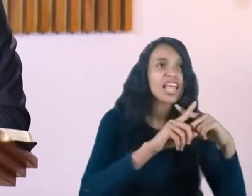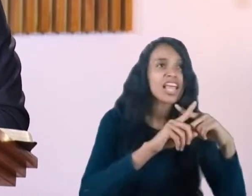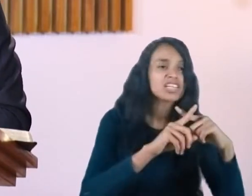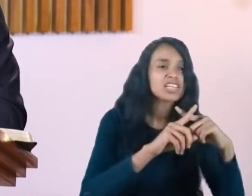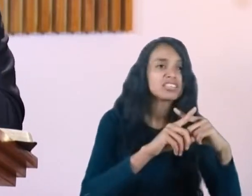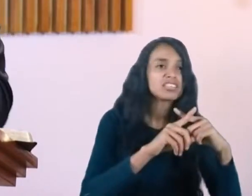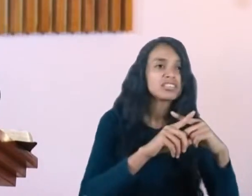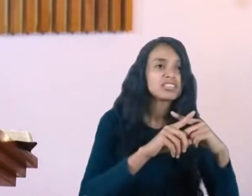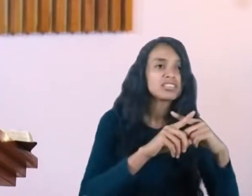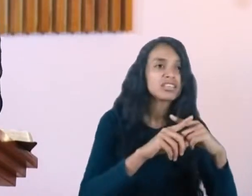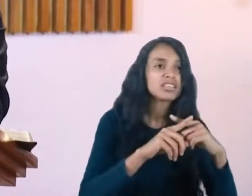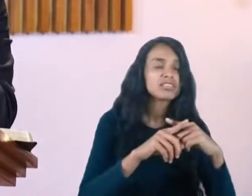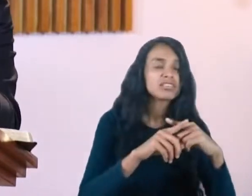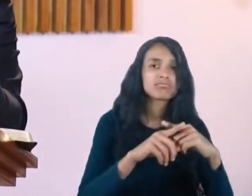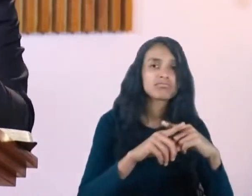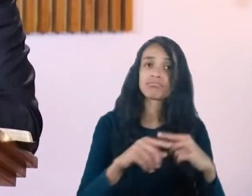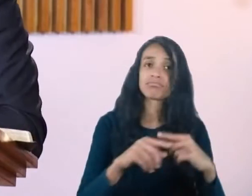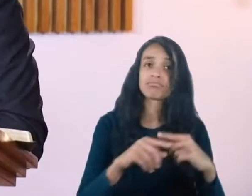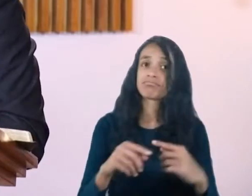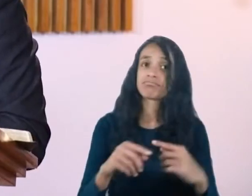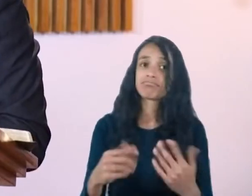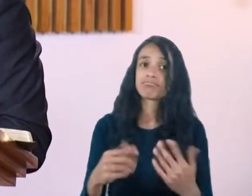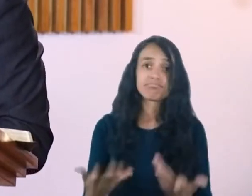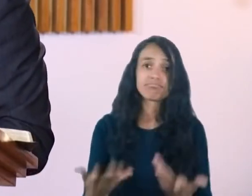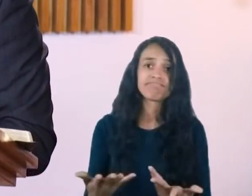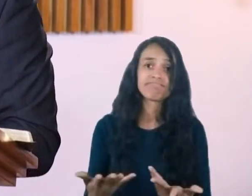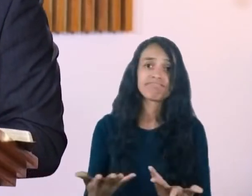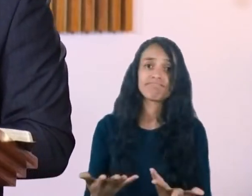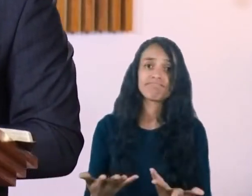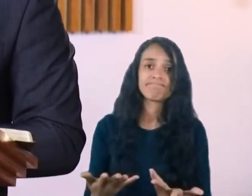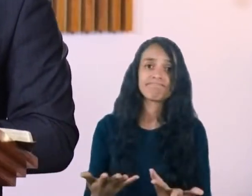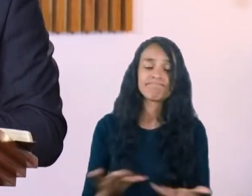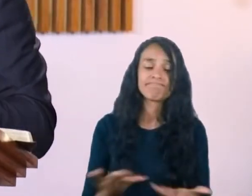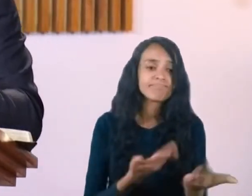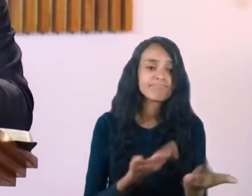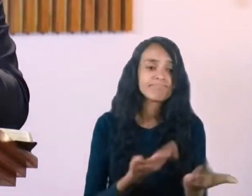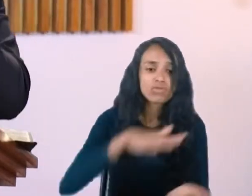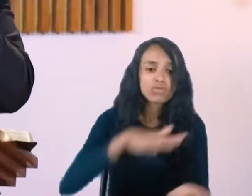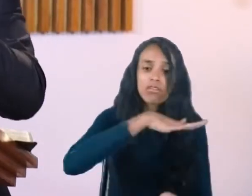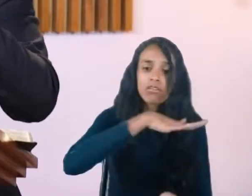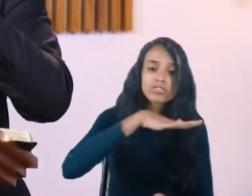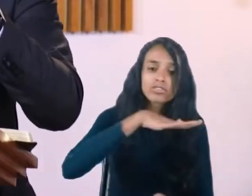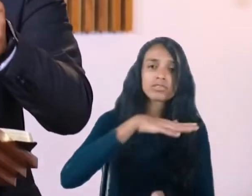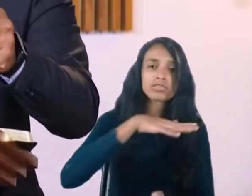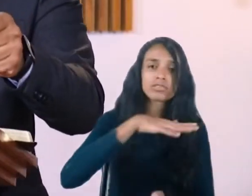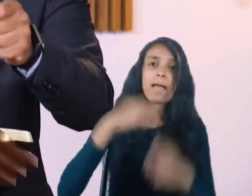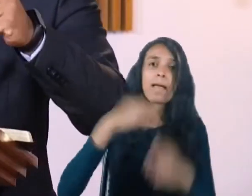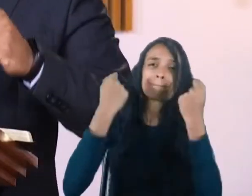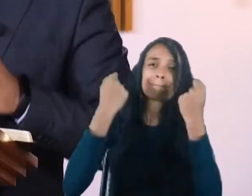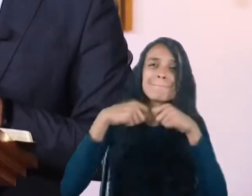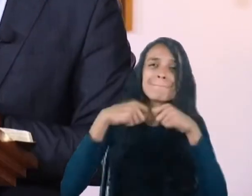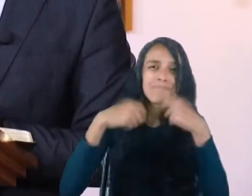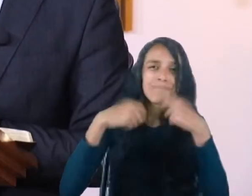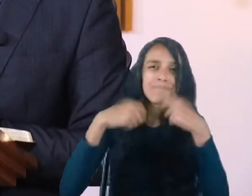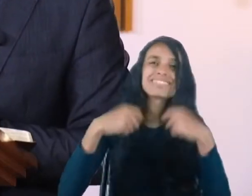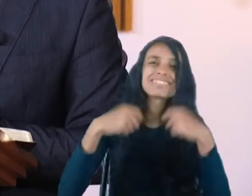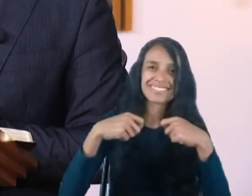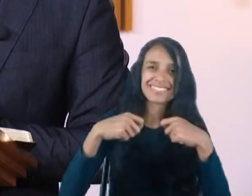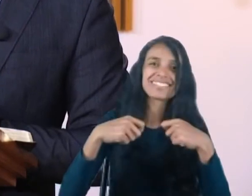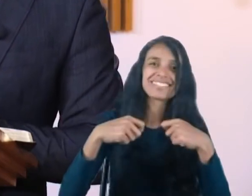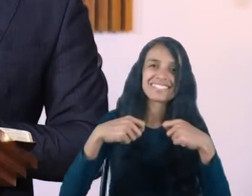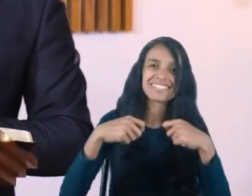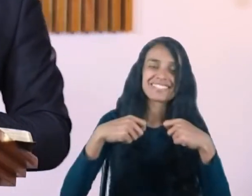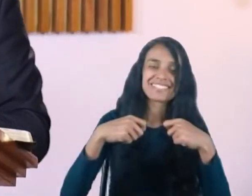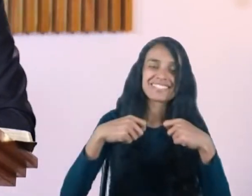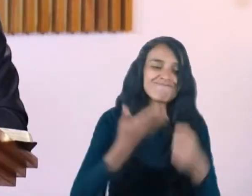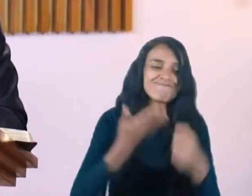igreja os jovens e os adolescentes. Eles precisam ser conquistados para Deus.